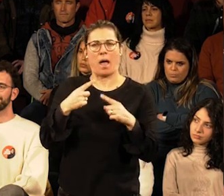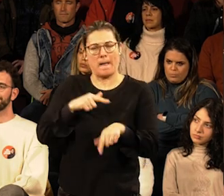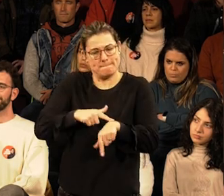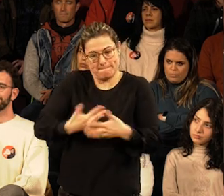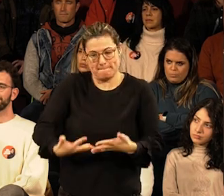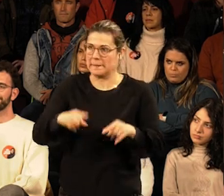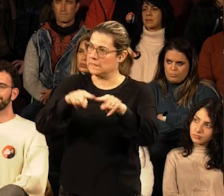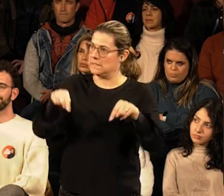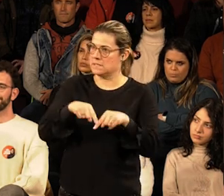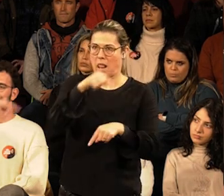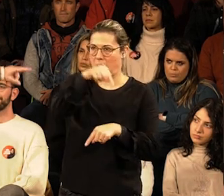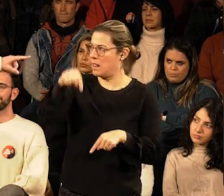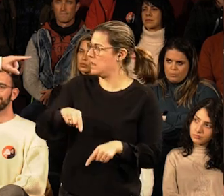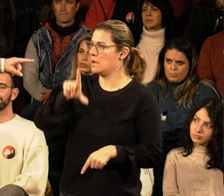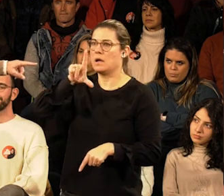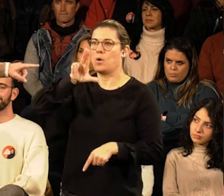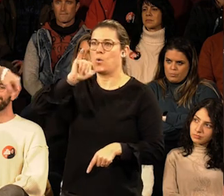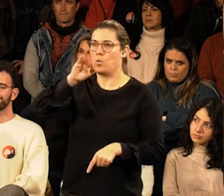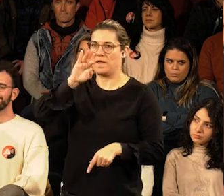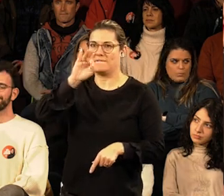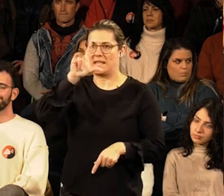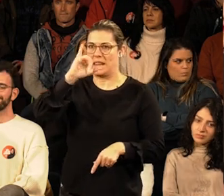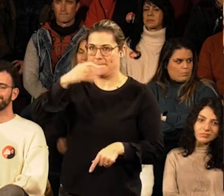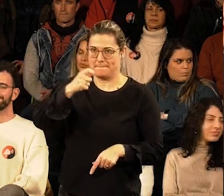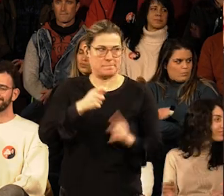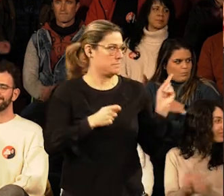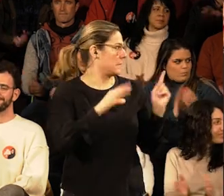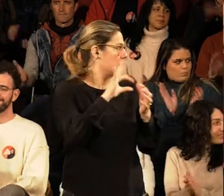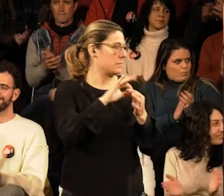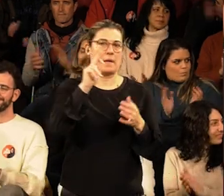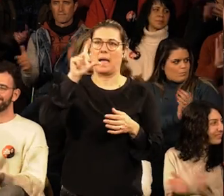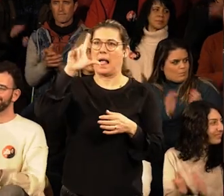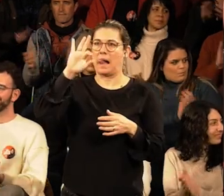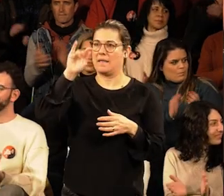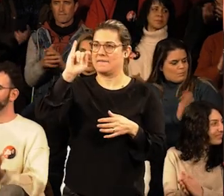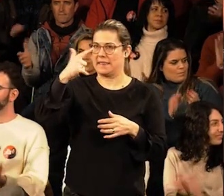presente nesta sala é o Luís Filipe do alfeite